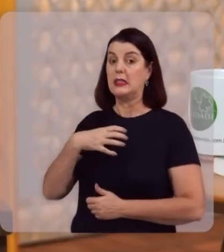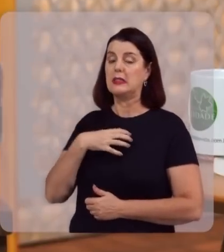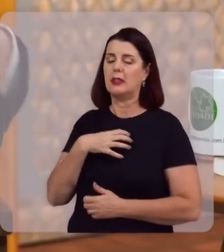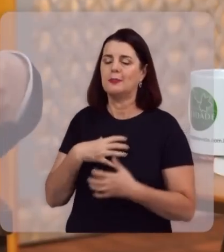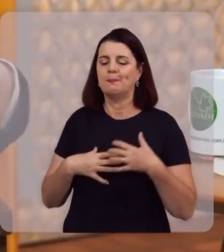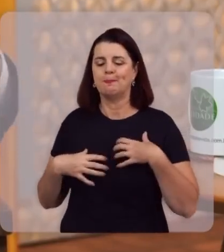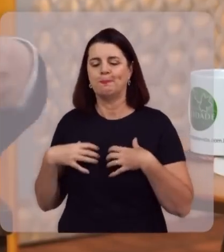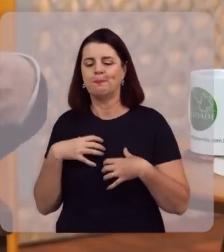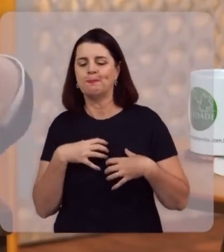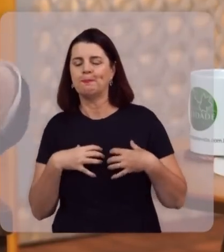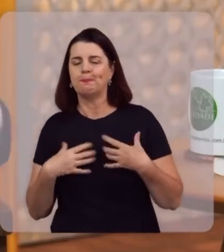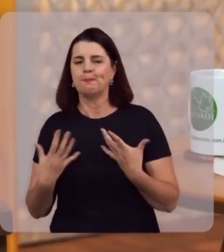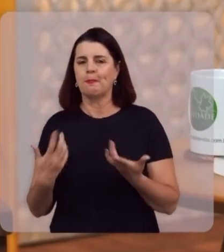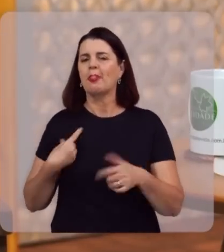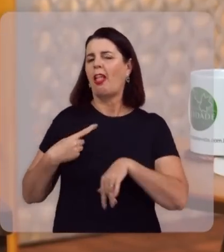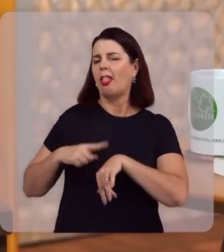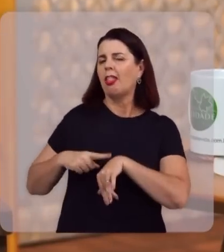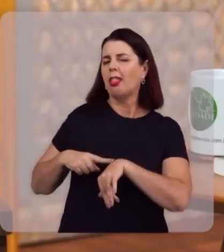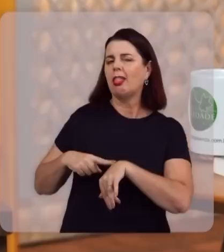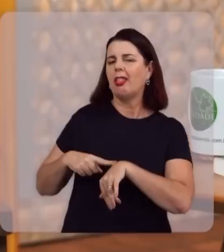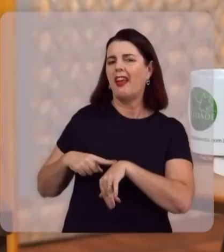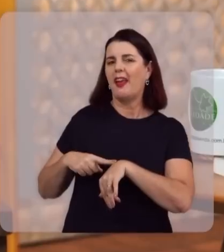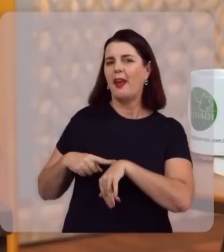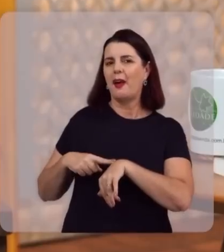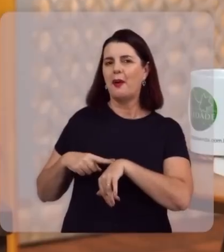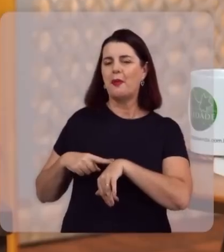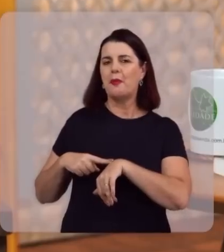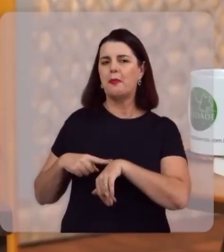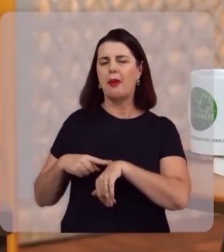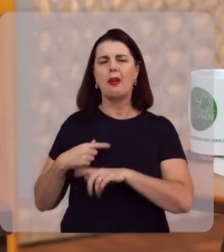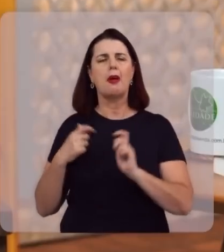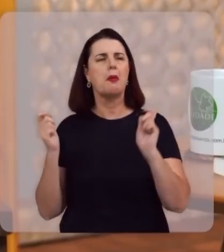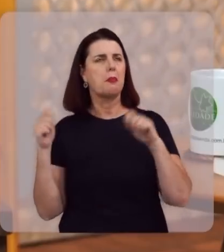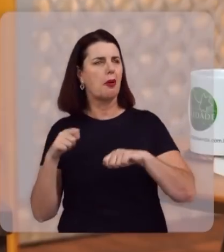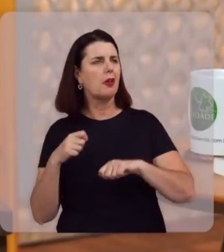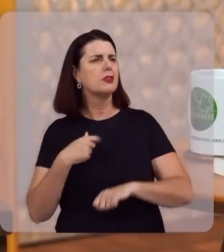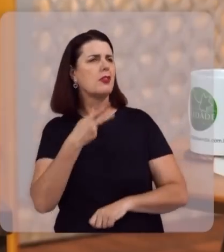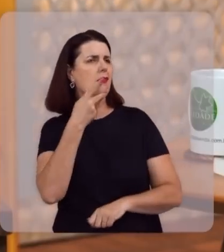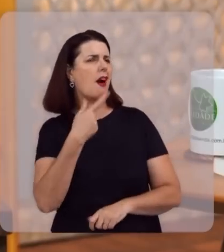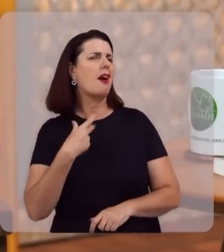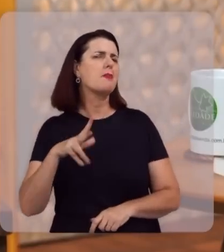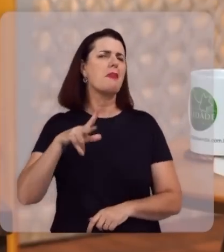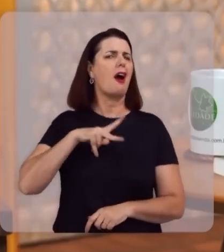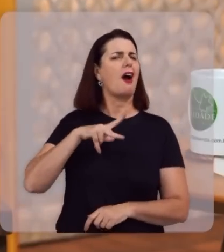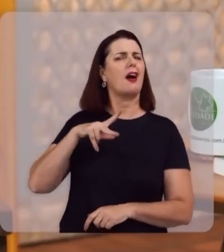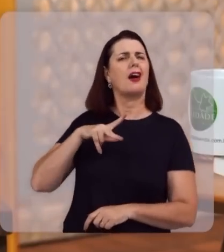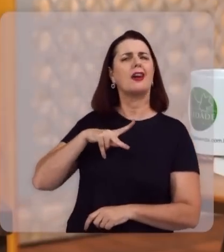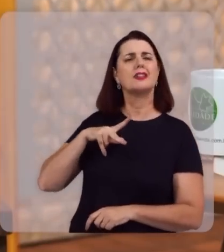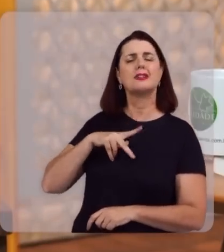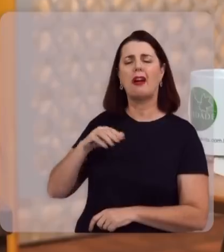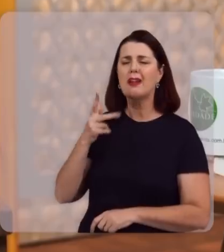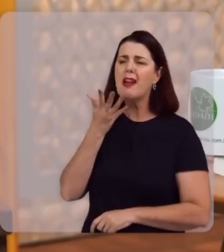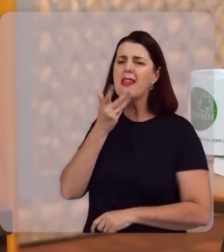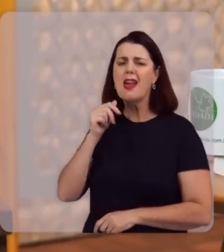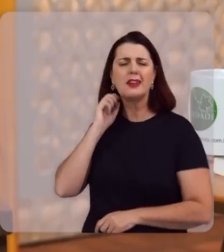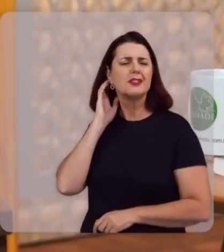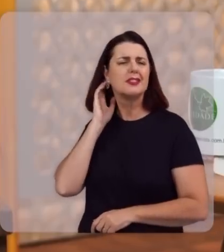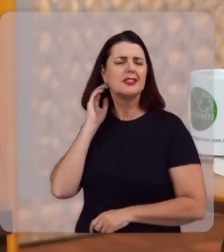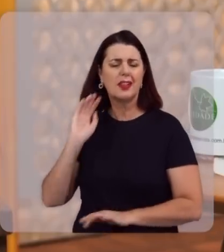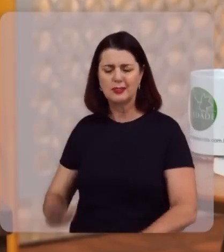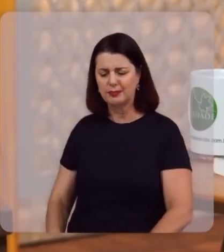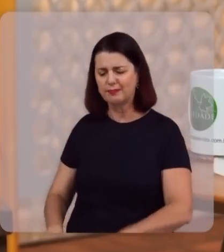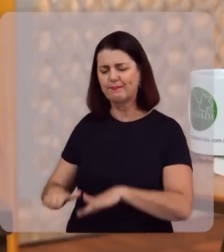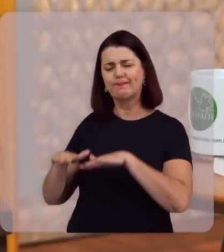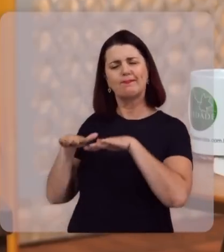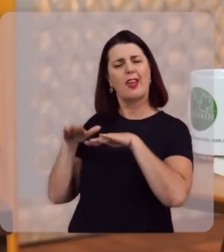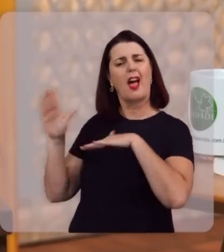muitas vezes mexidas, né, nesse período, né? Eu posso dizer que, particularmente, desde a minha